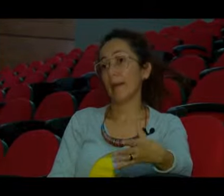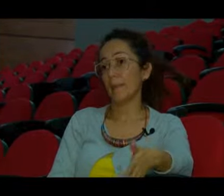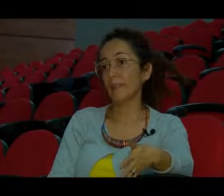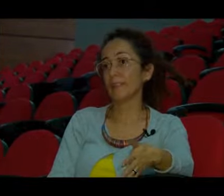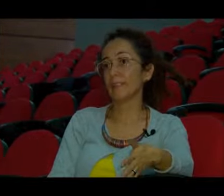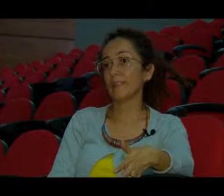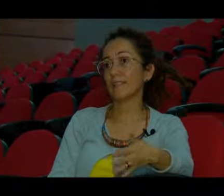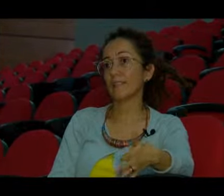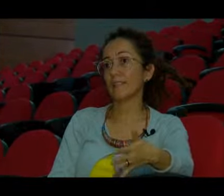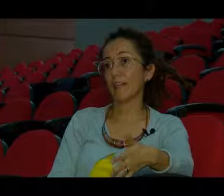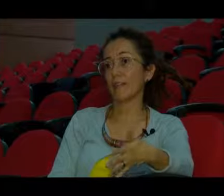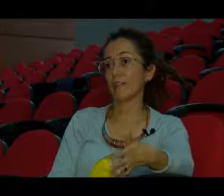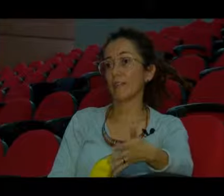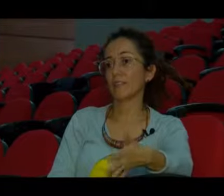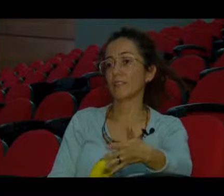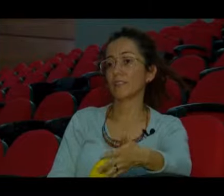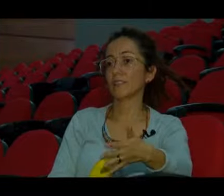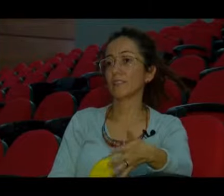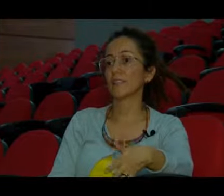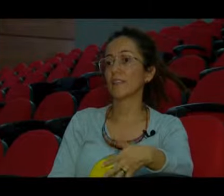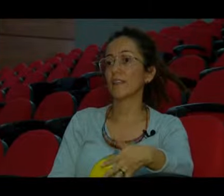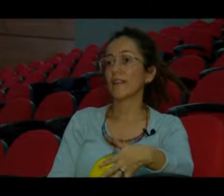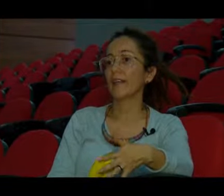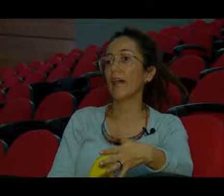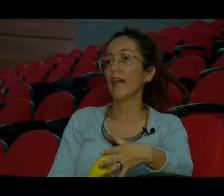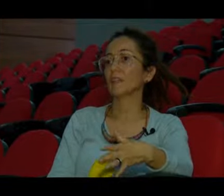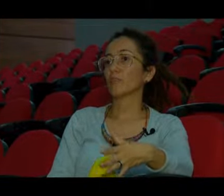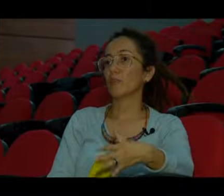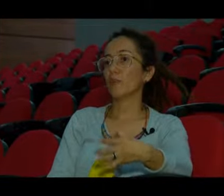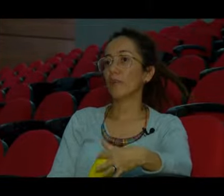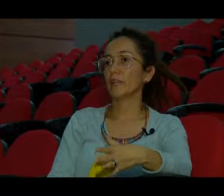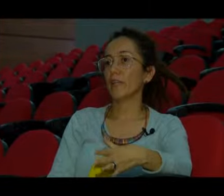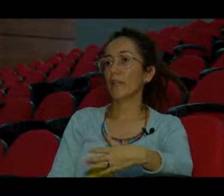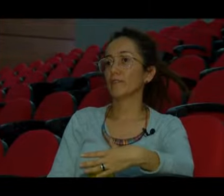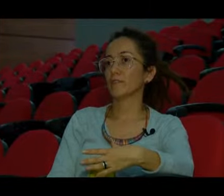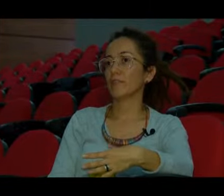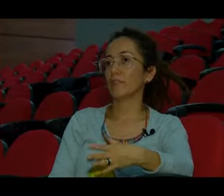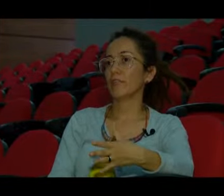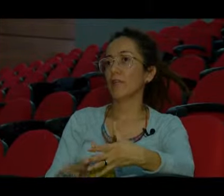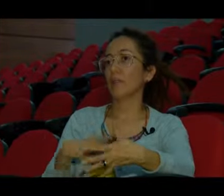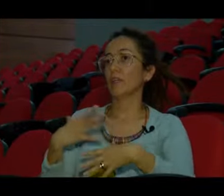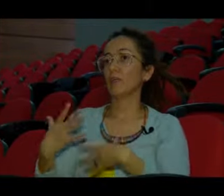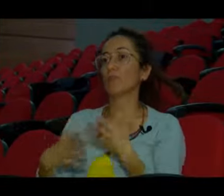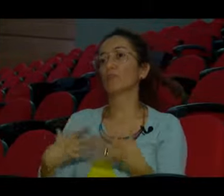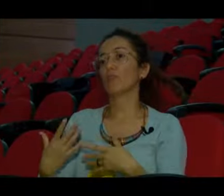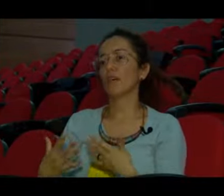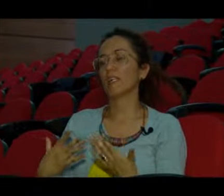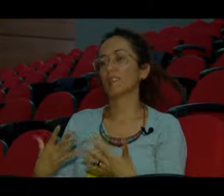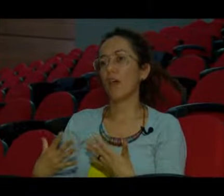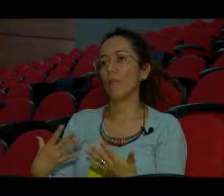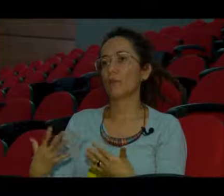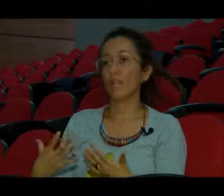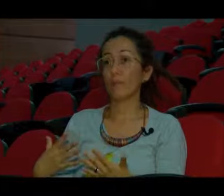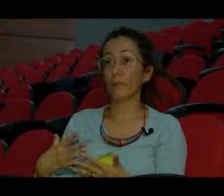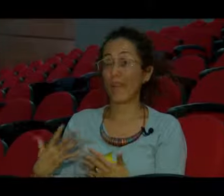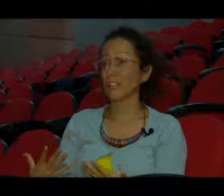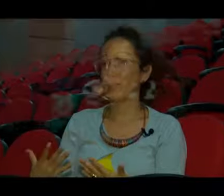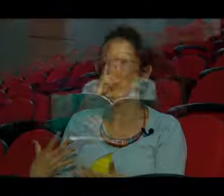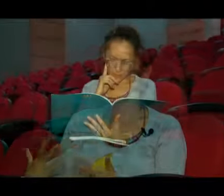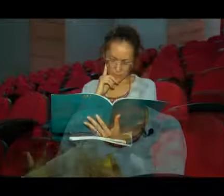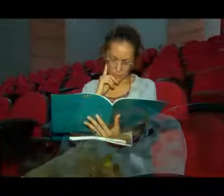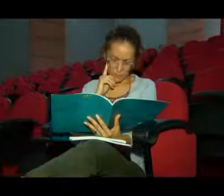essa ferramenta, essa ferramenta que eu ensino à distância, a todo momento perto de mim, porque eu pude organizar o meu